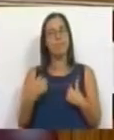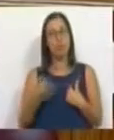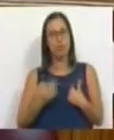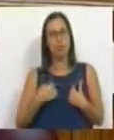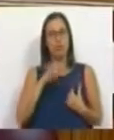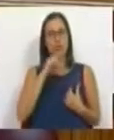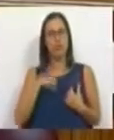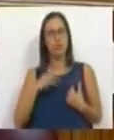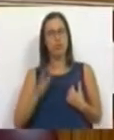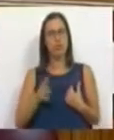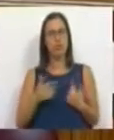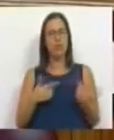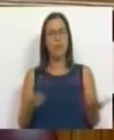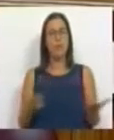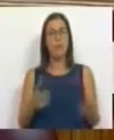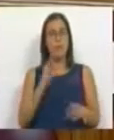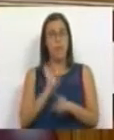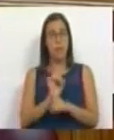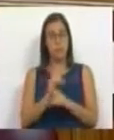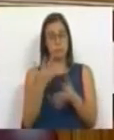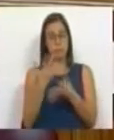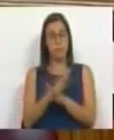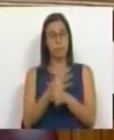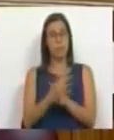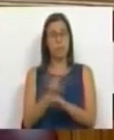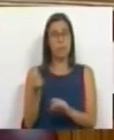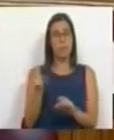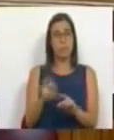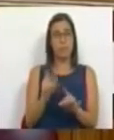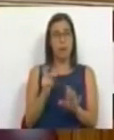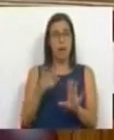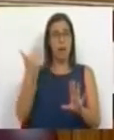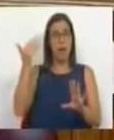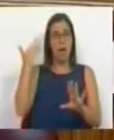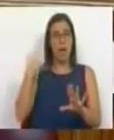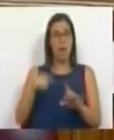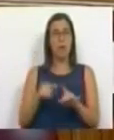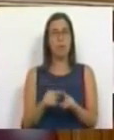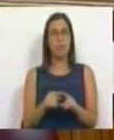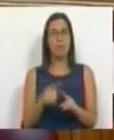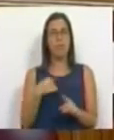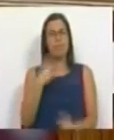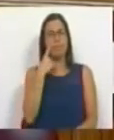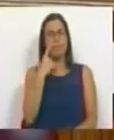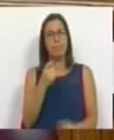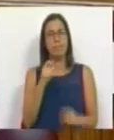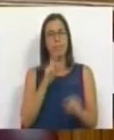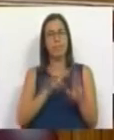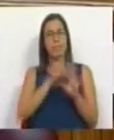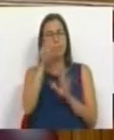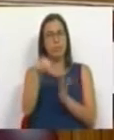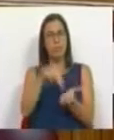tivemos a oportunidade, a quando dos incêndios que ocorreram há uns anos atrás, de verificar no